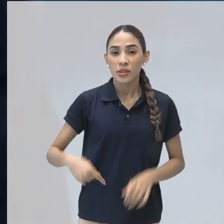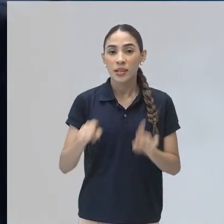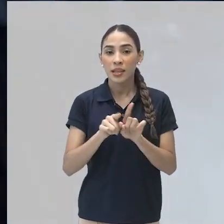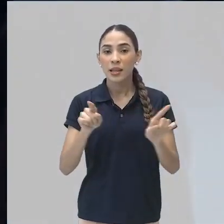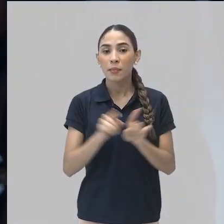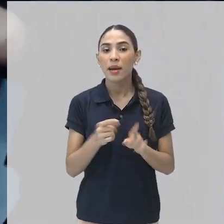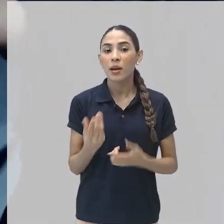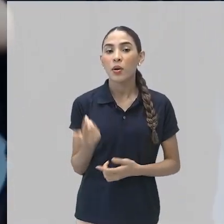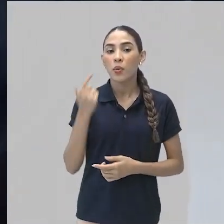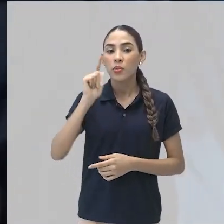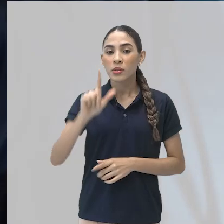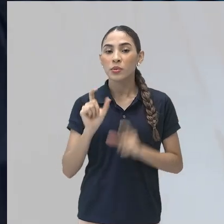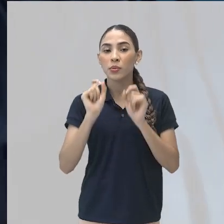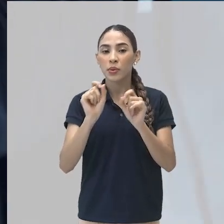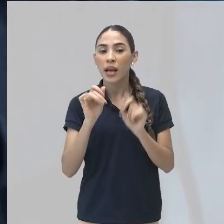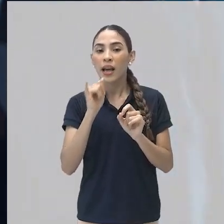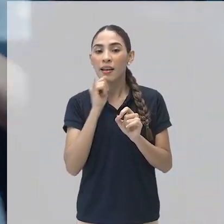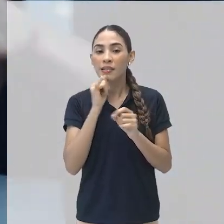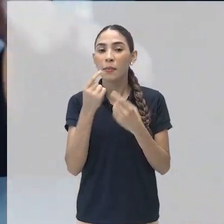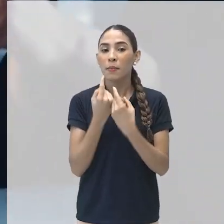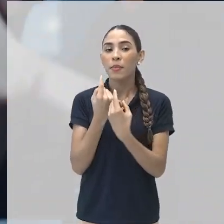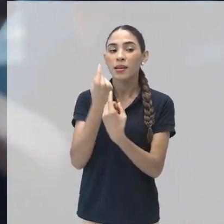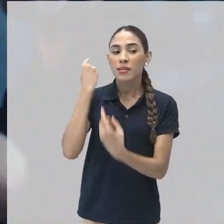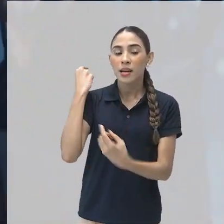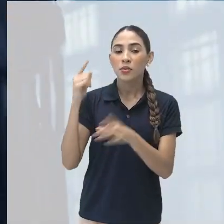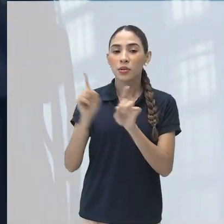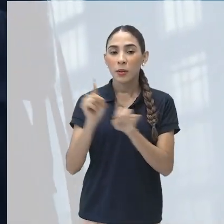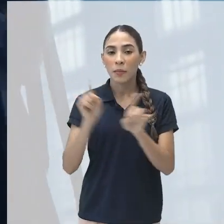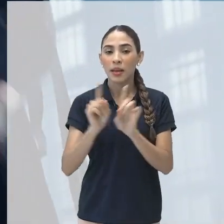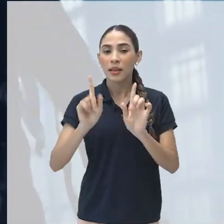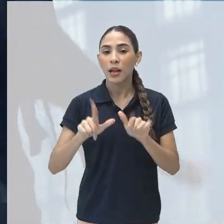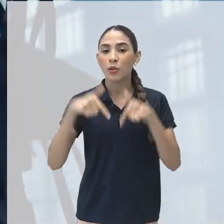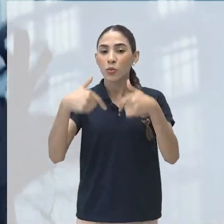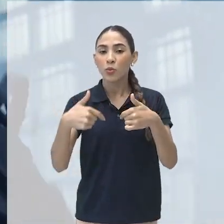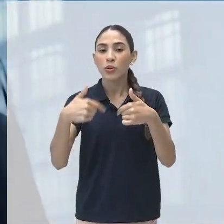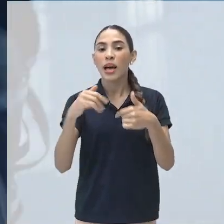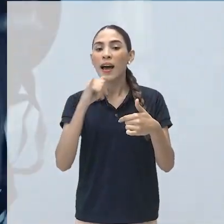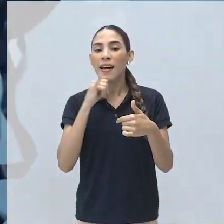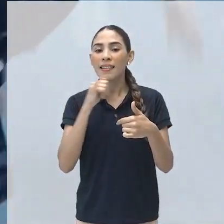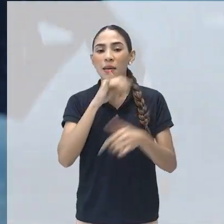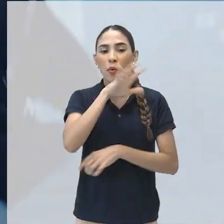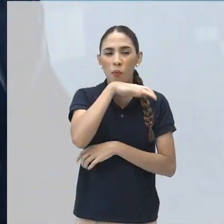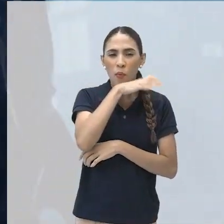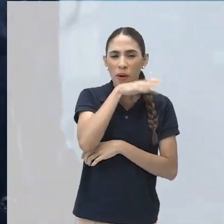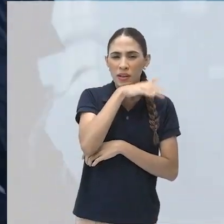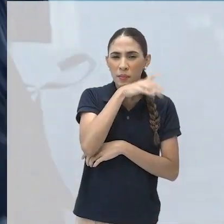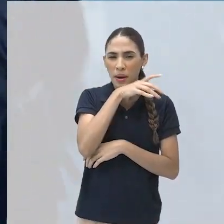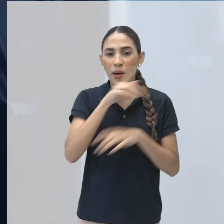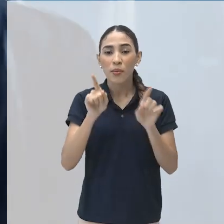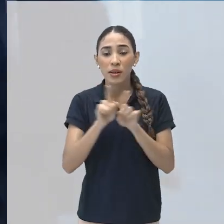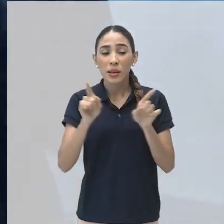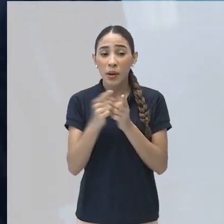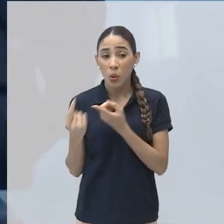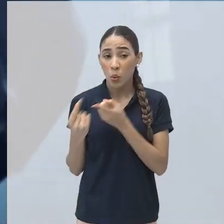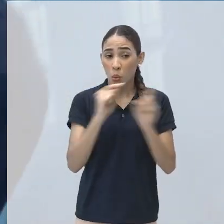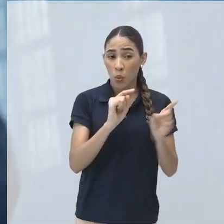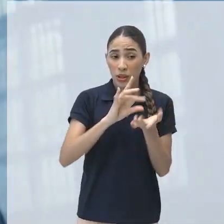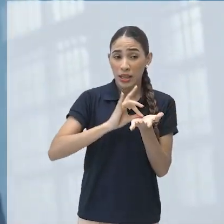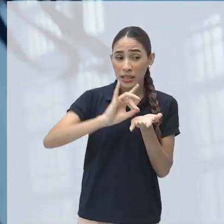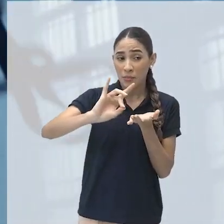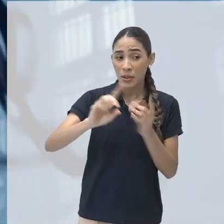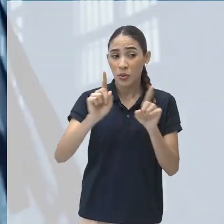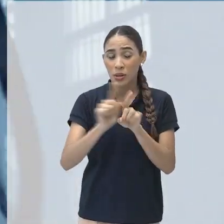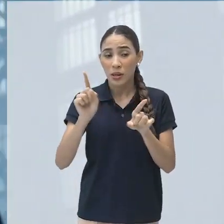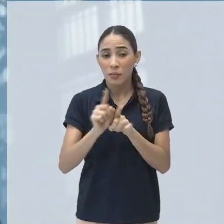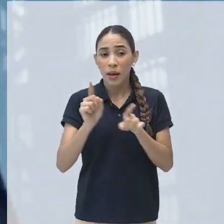de sobrevivência dos antepassados na luta contra animais ferozes e contra inimigos. O Kung